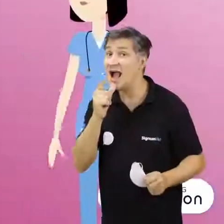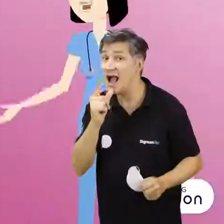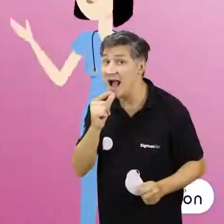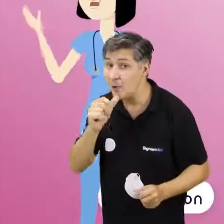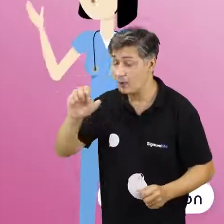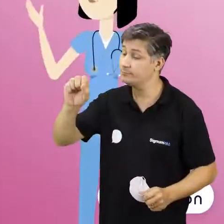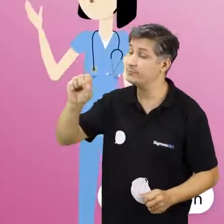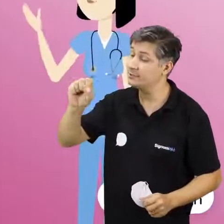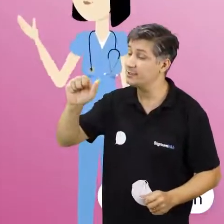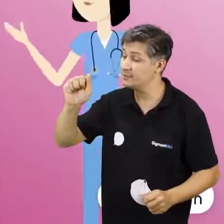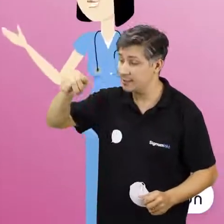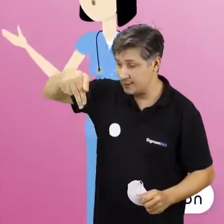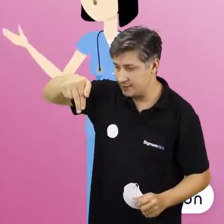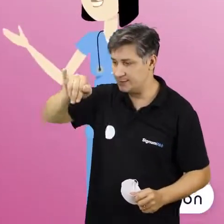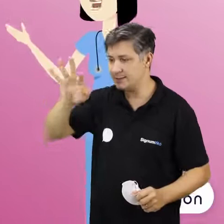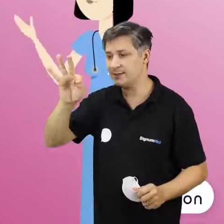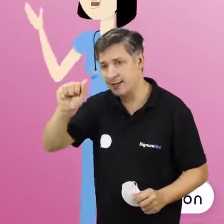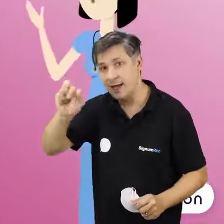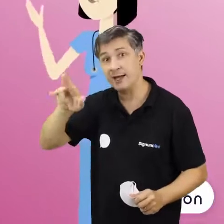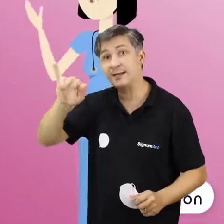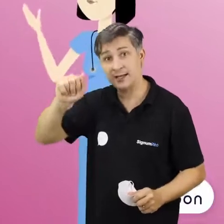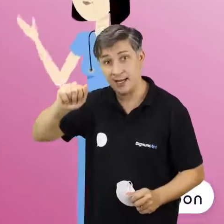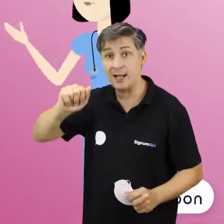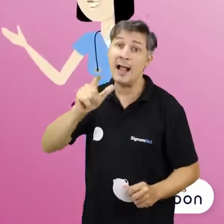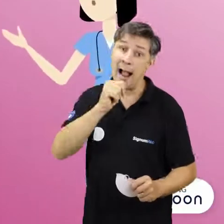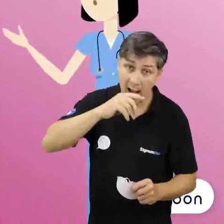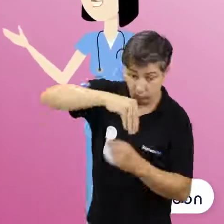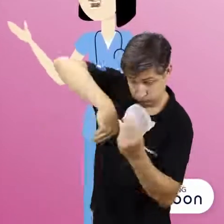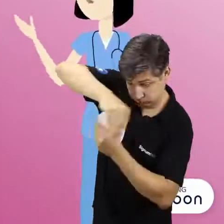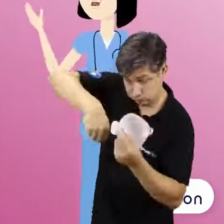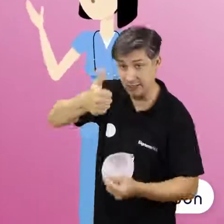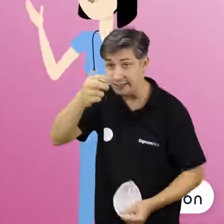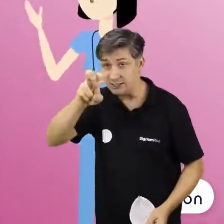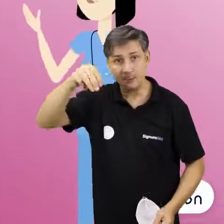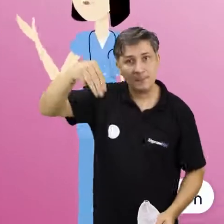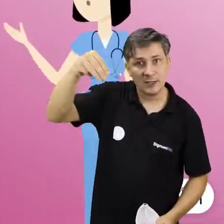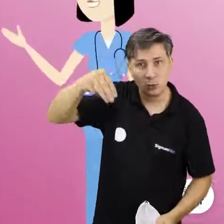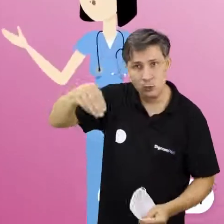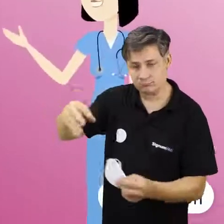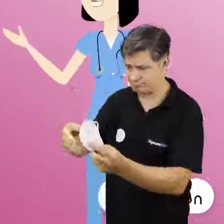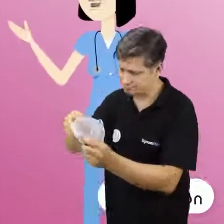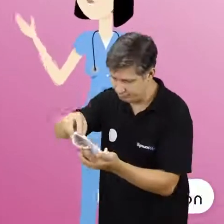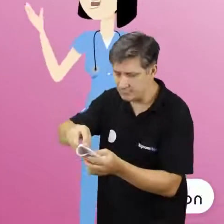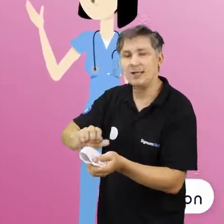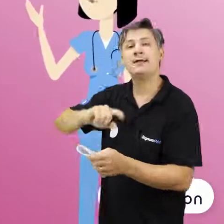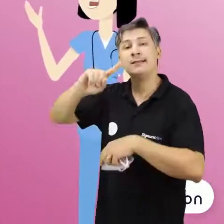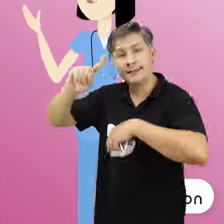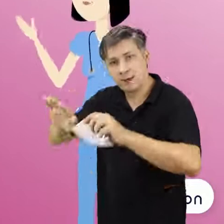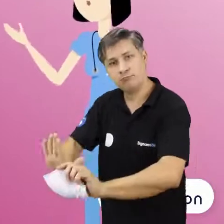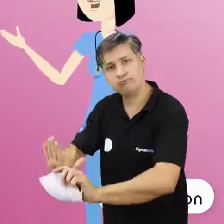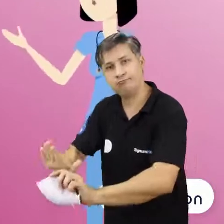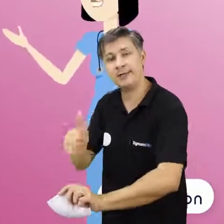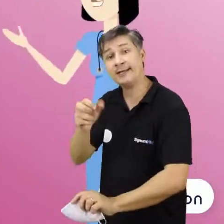Deixe a sua máscara de molho com água sanitária diluída por no mínimo 15 minutos. Depois lave com água e sabão